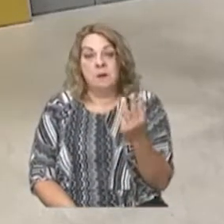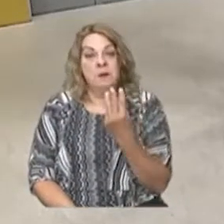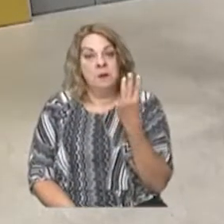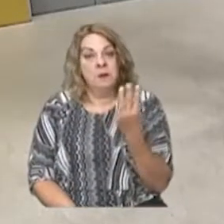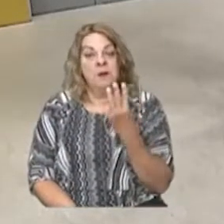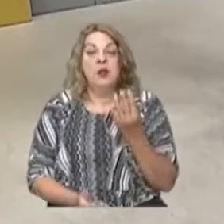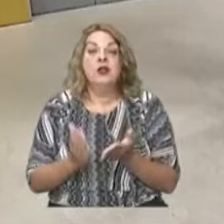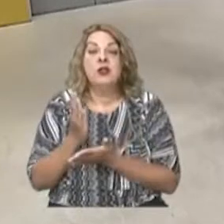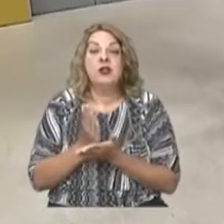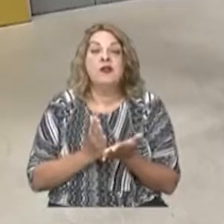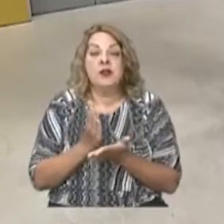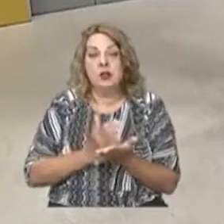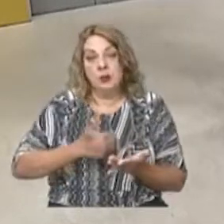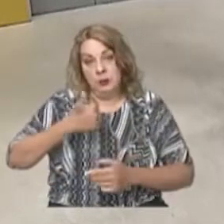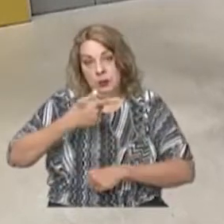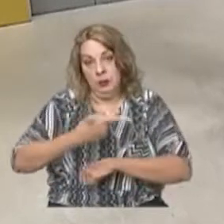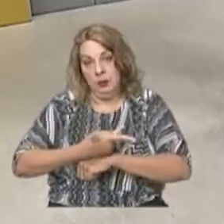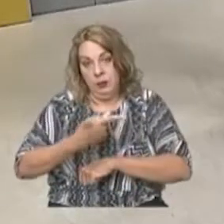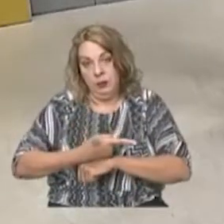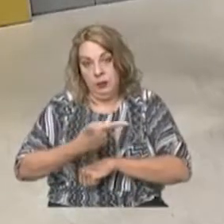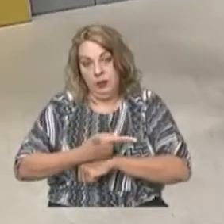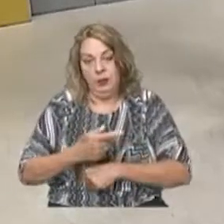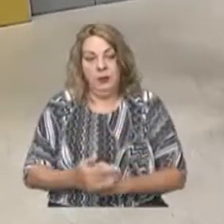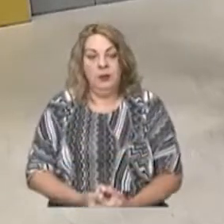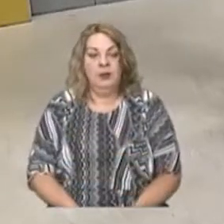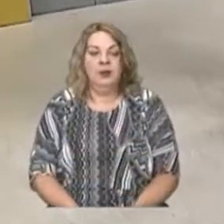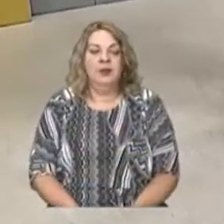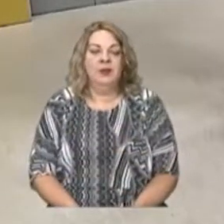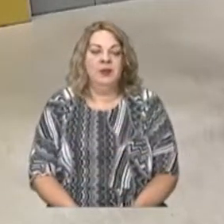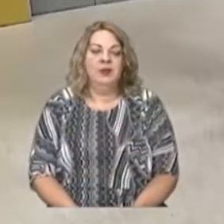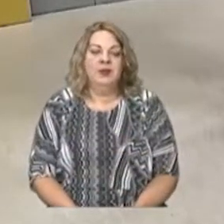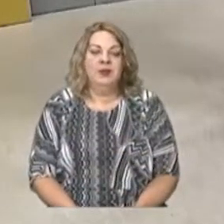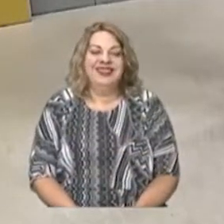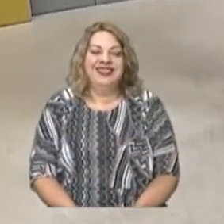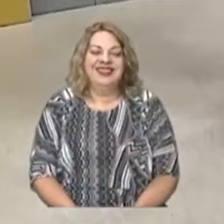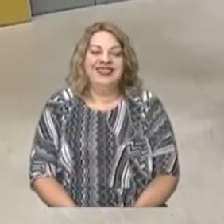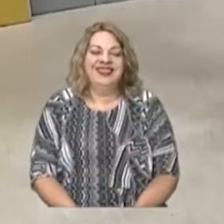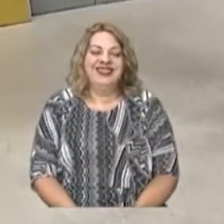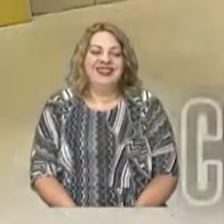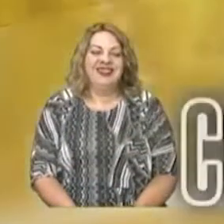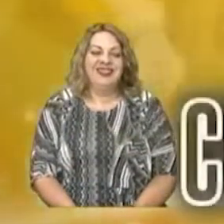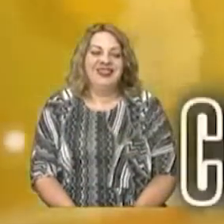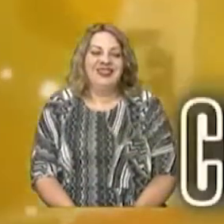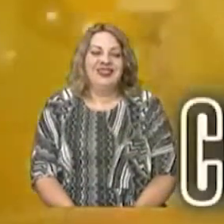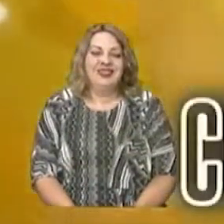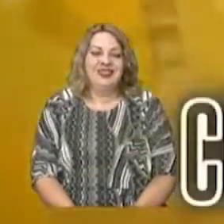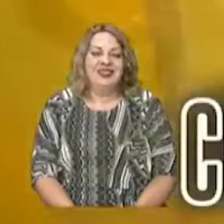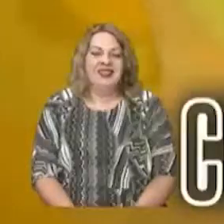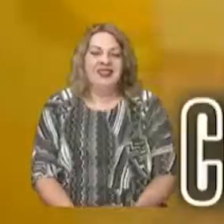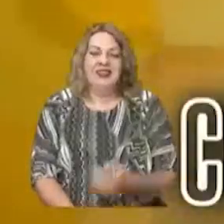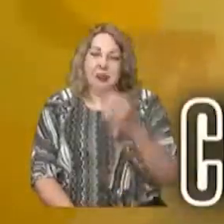que dividiram o primeiro prêmio para multiplicar a alegria. Se liga só.